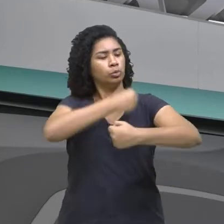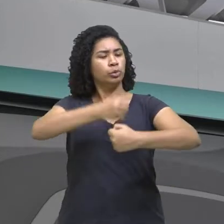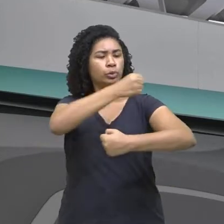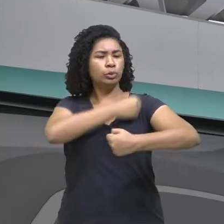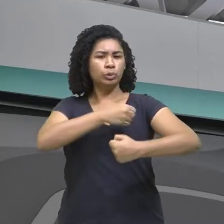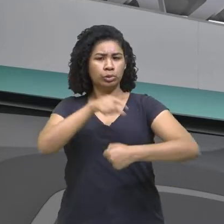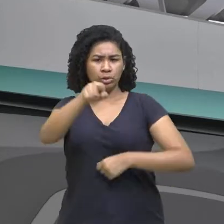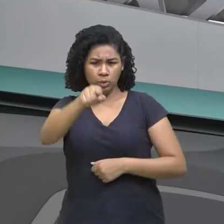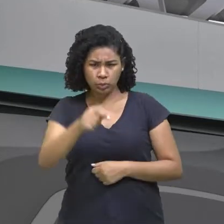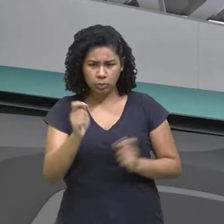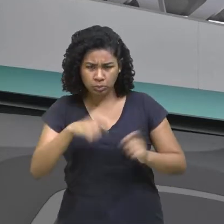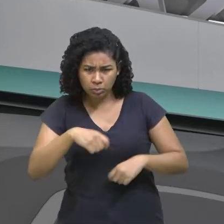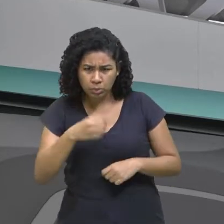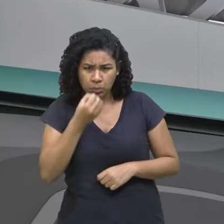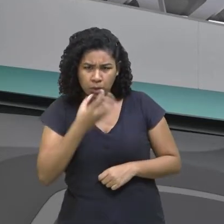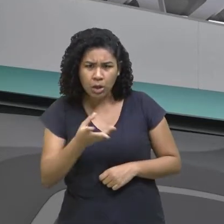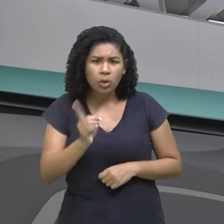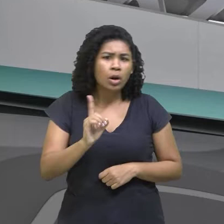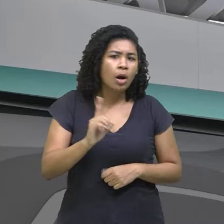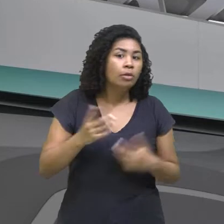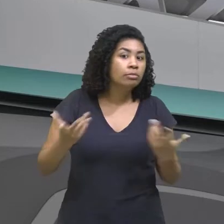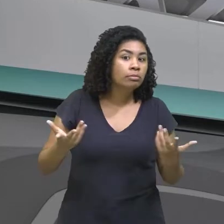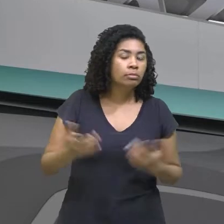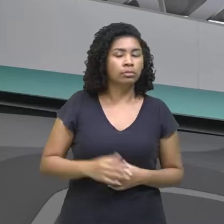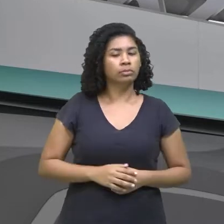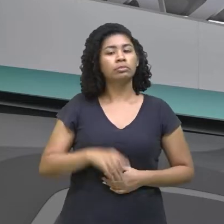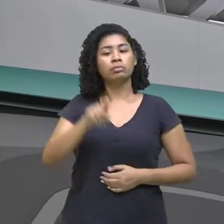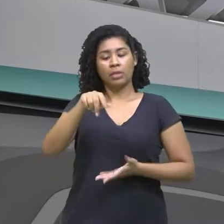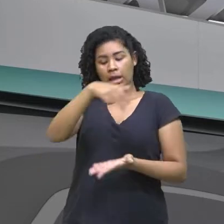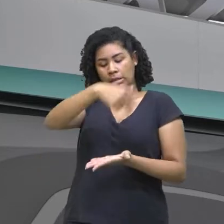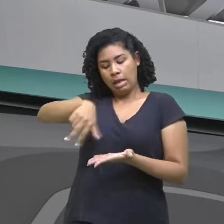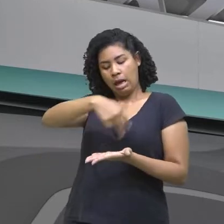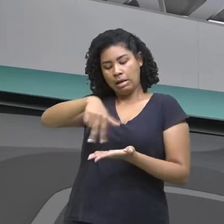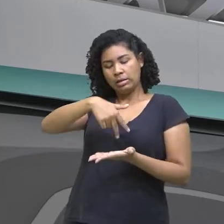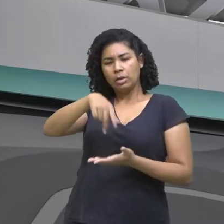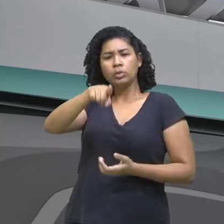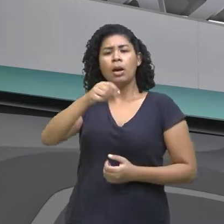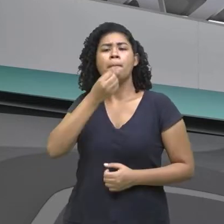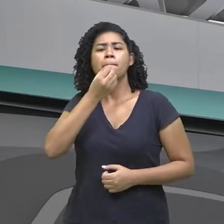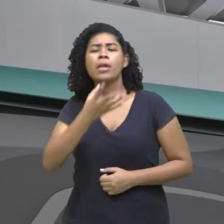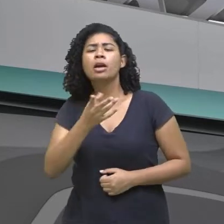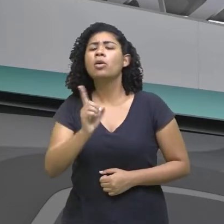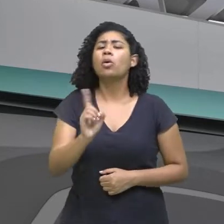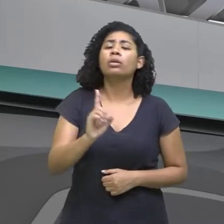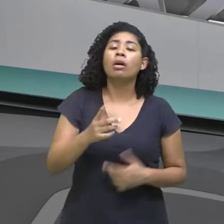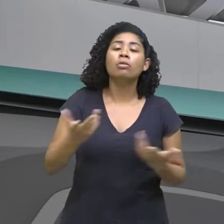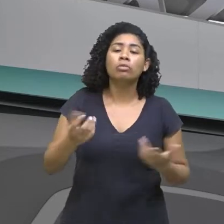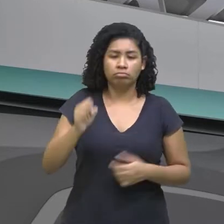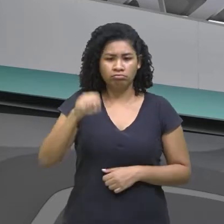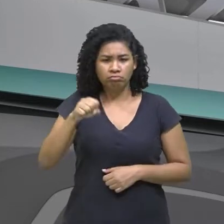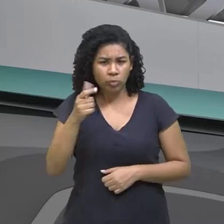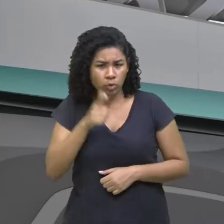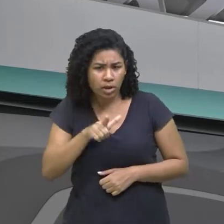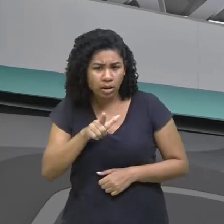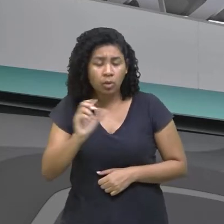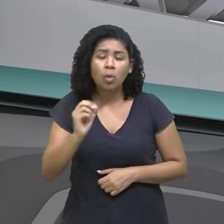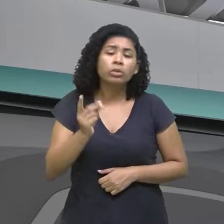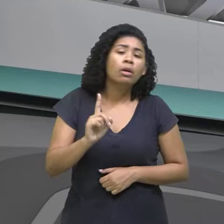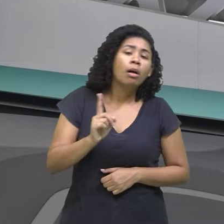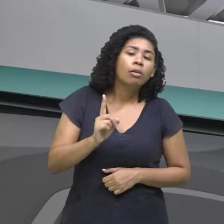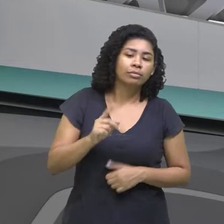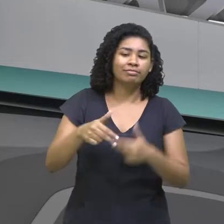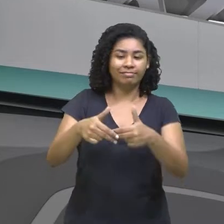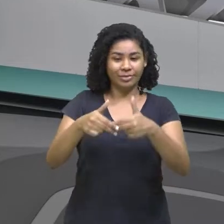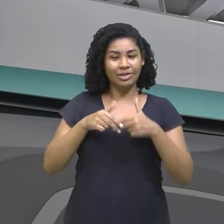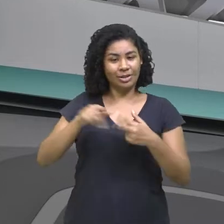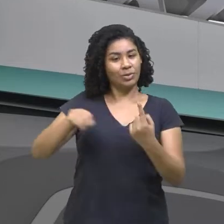ou não? Consegue dançar bem? Sim ou não? Então, são habilidades. E quando você quer falar sobre isso, você utiliza o verb